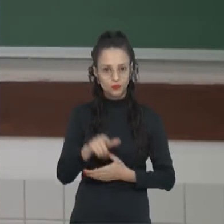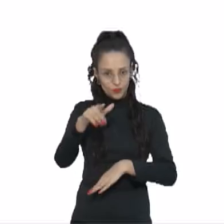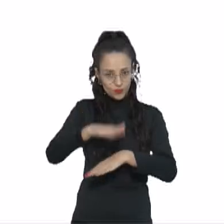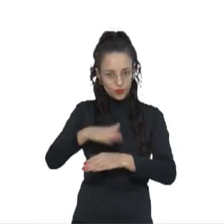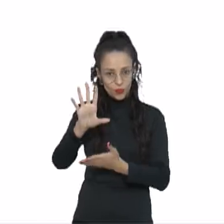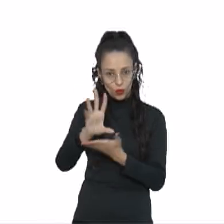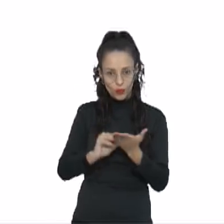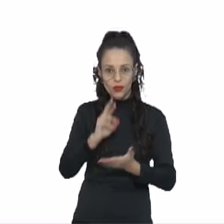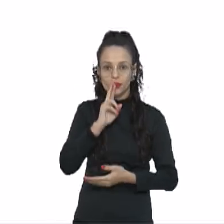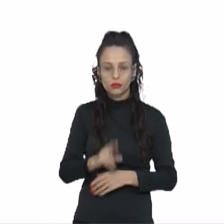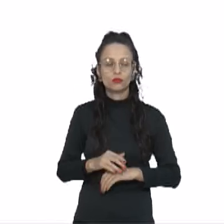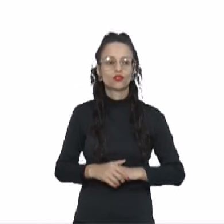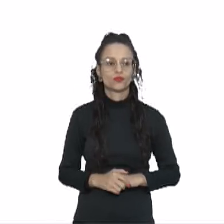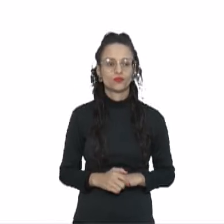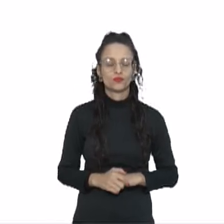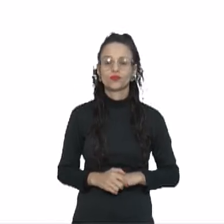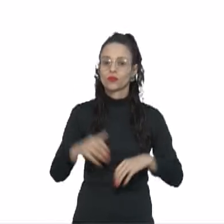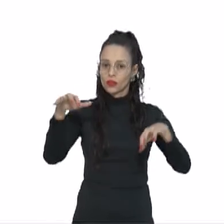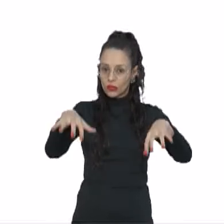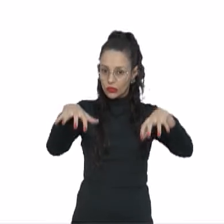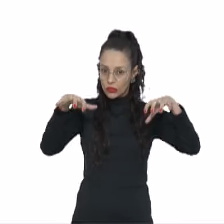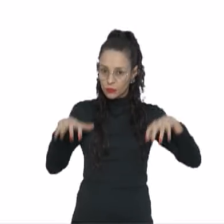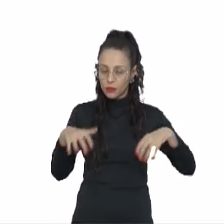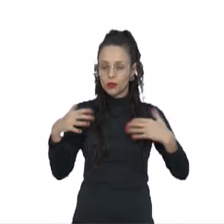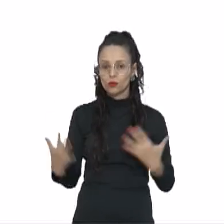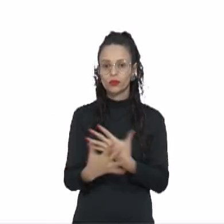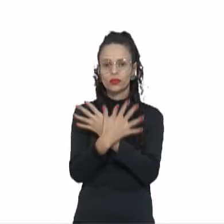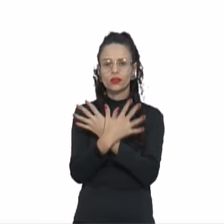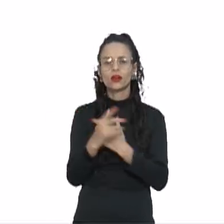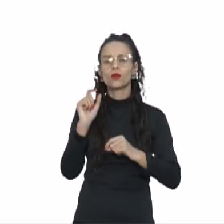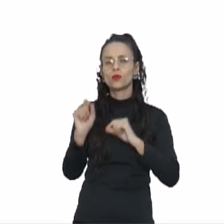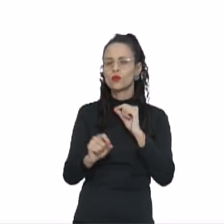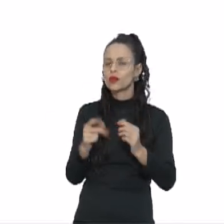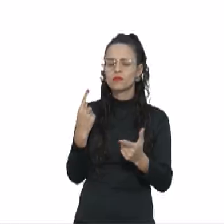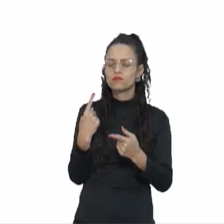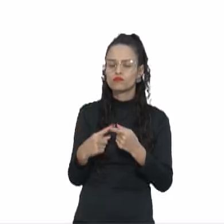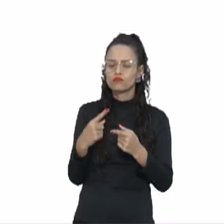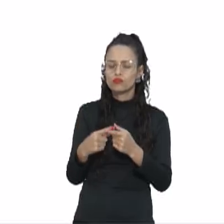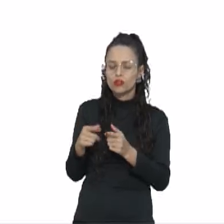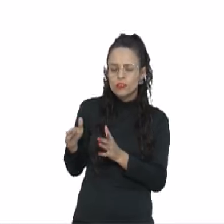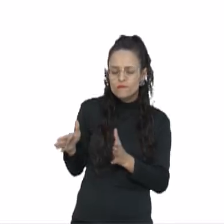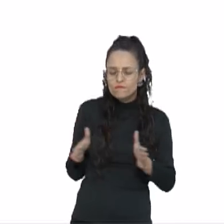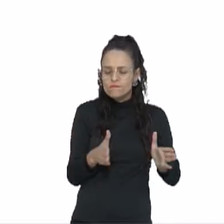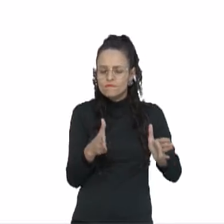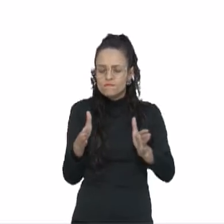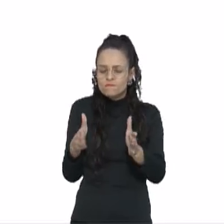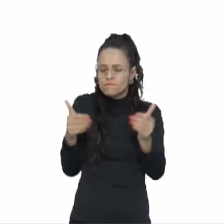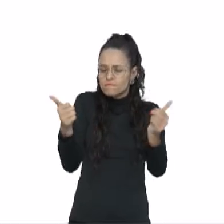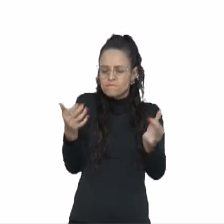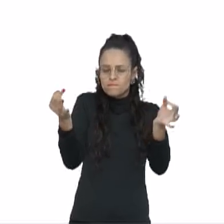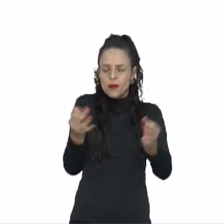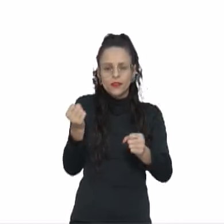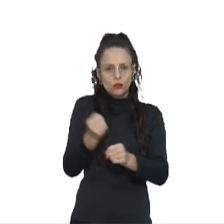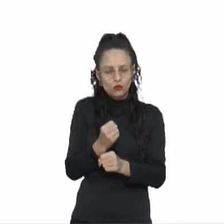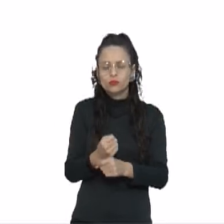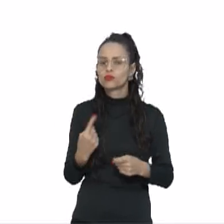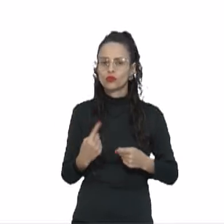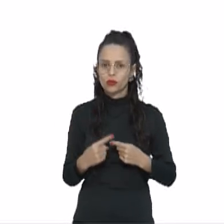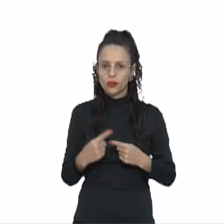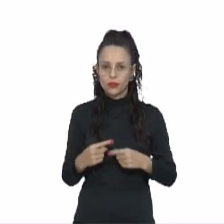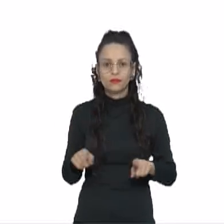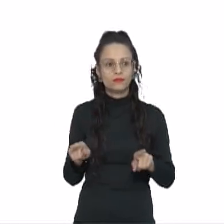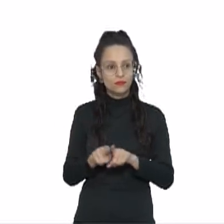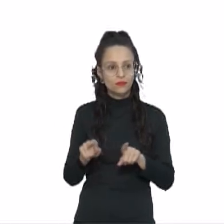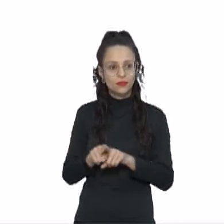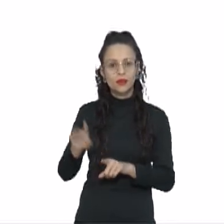caderno e responda. Para o Império Inca, qual a função de estradas tão bem construídas? Olha, comentei sobre isso, hein? E o que eram os